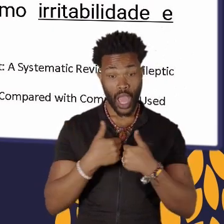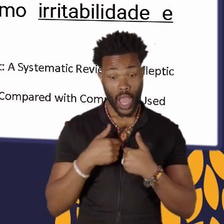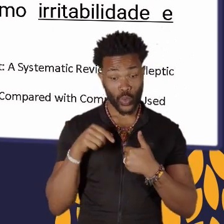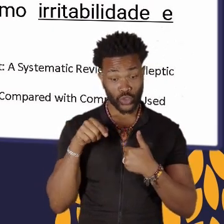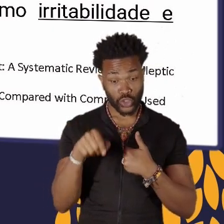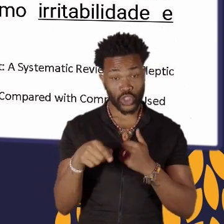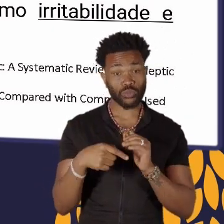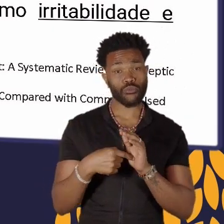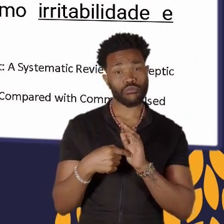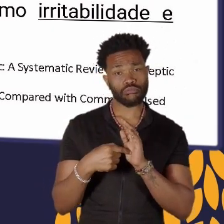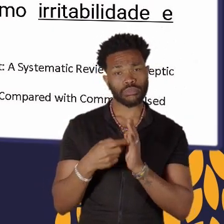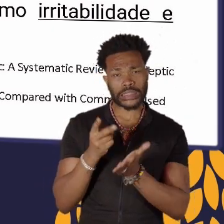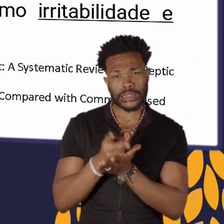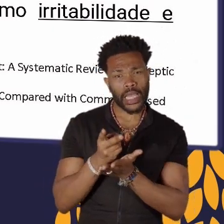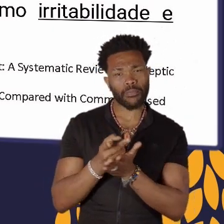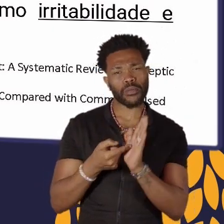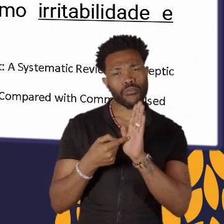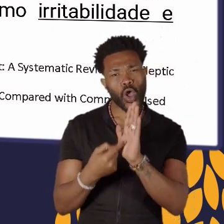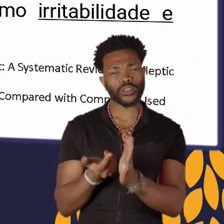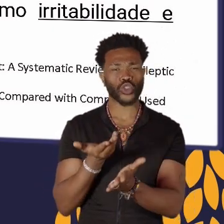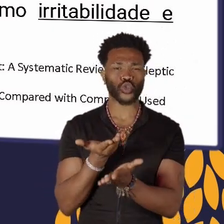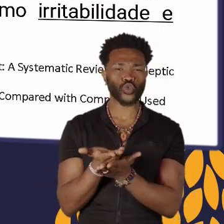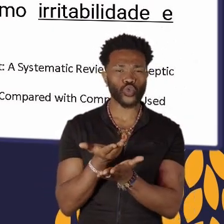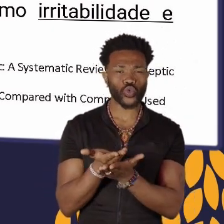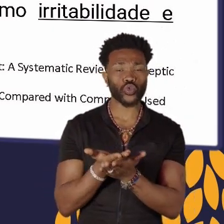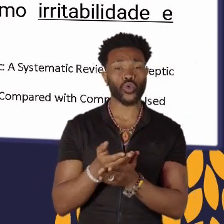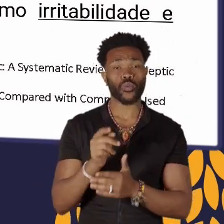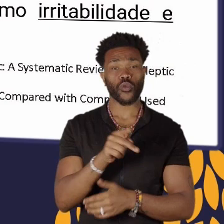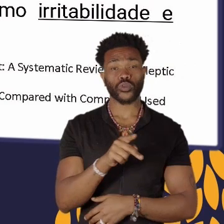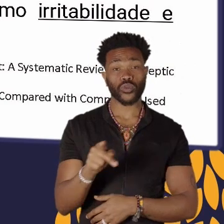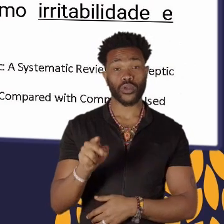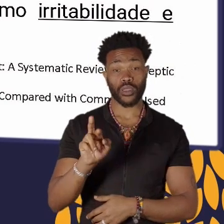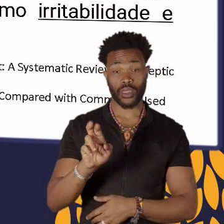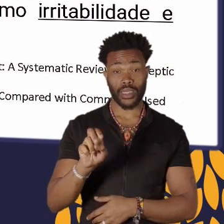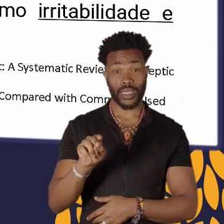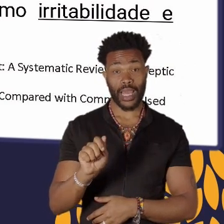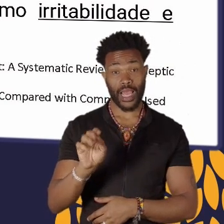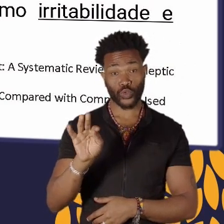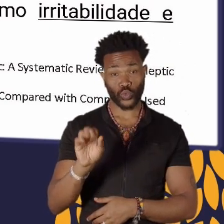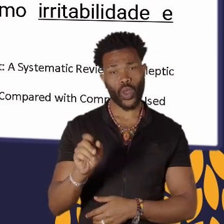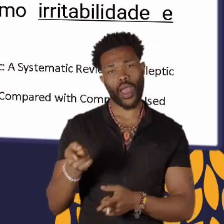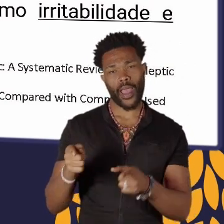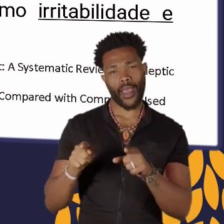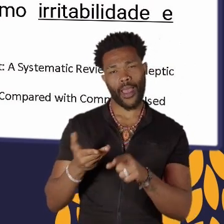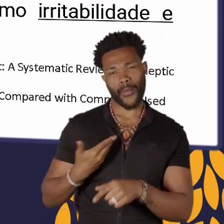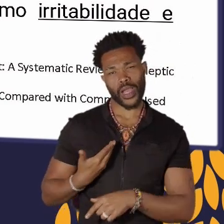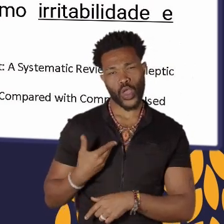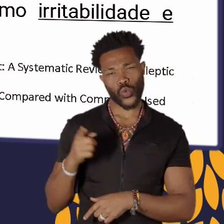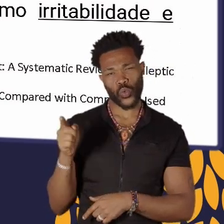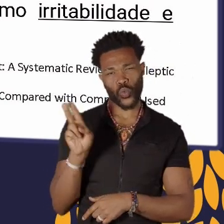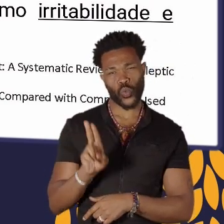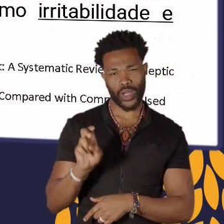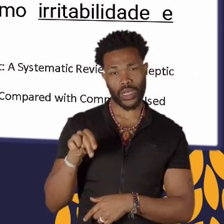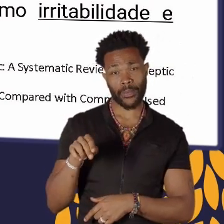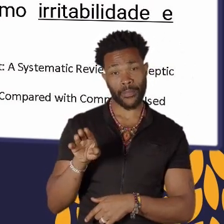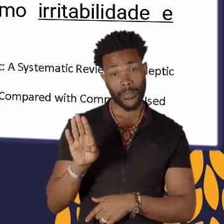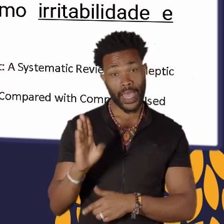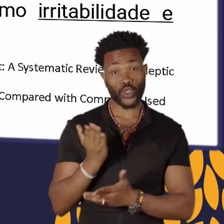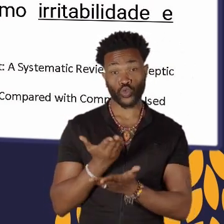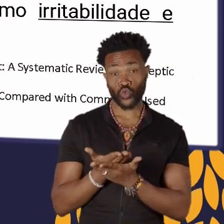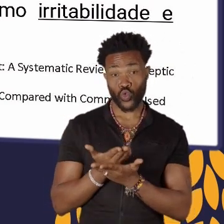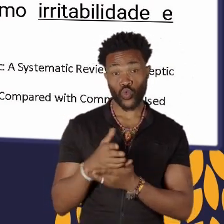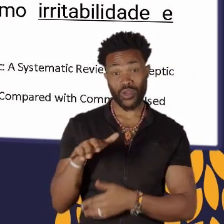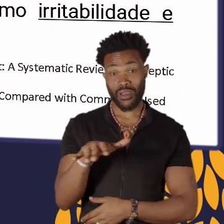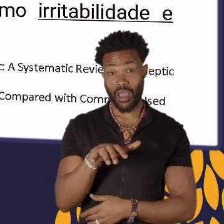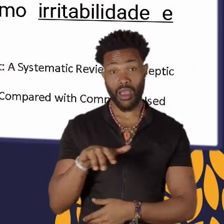expoente de estudos, né? O professor Renato Malcher, aqui, meu colega de Universidade de Brasília, vem fazendo alguns estudos nessa perspectiva,